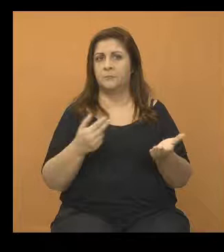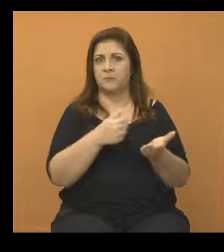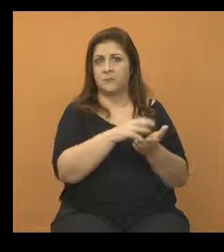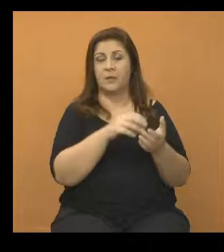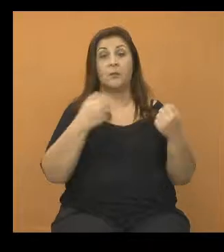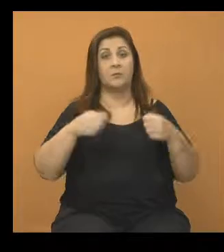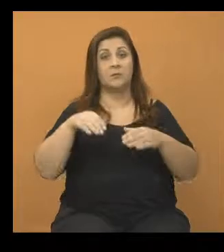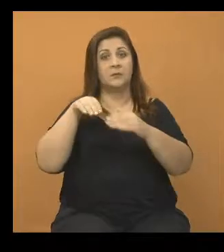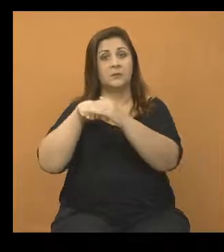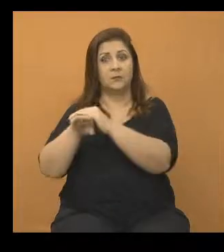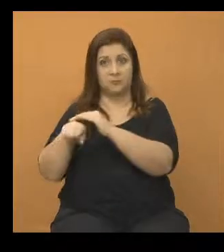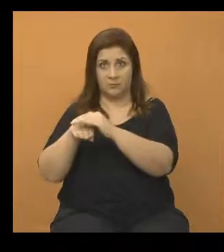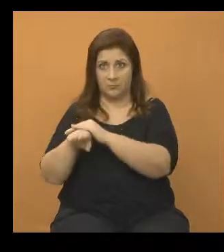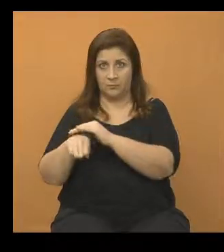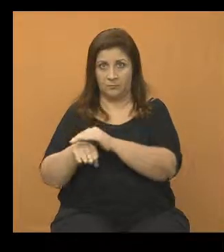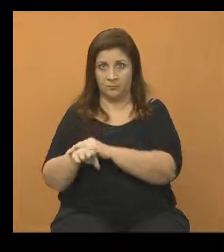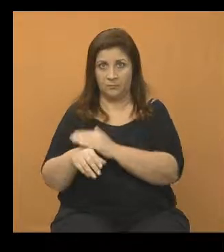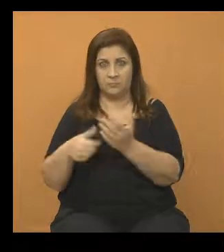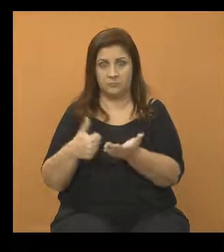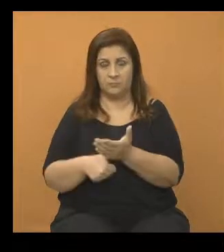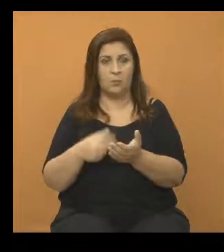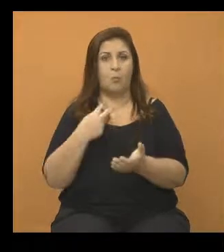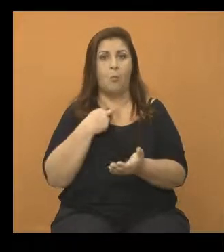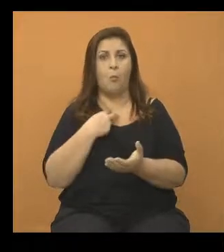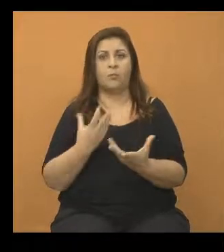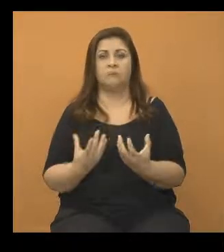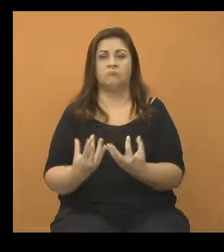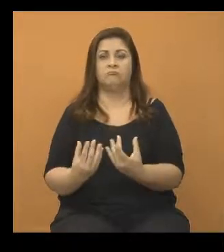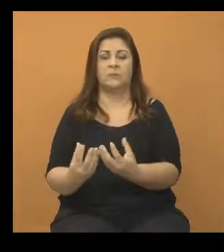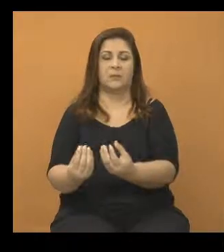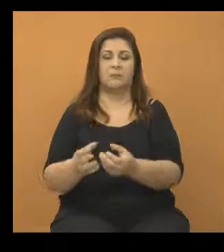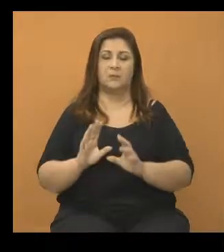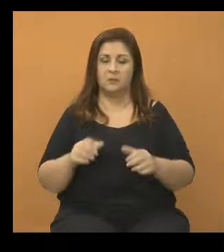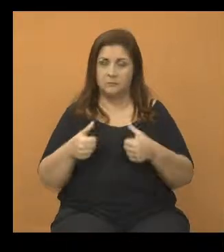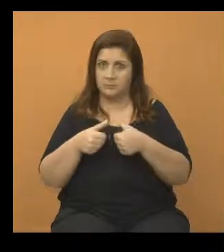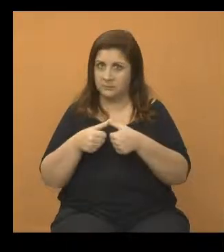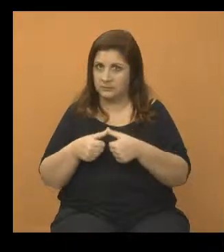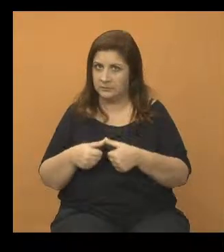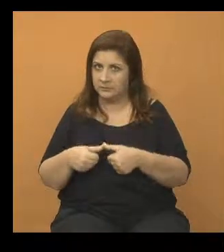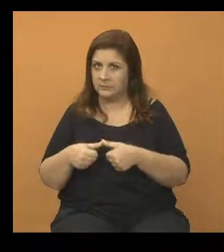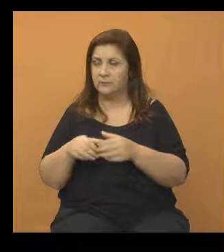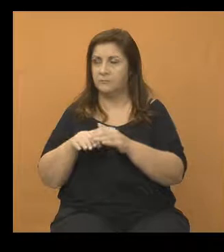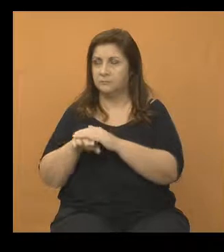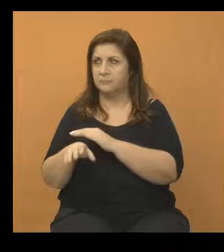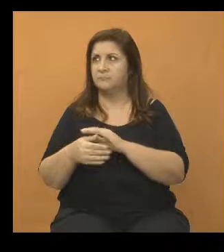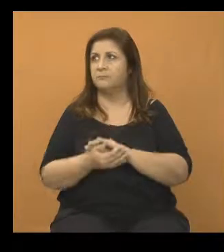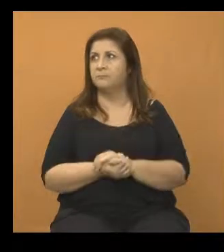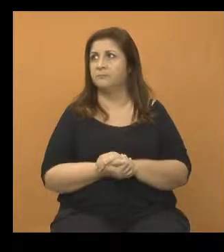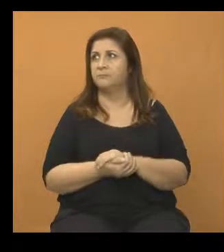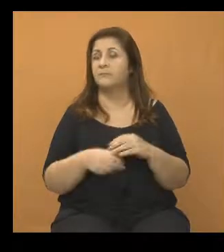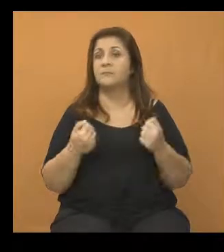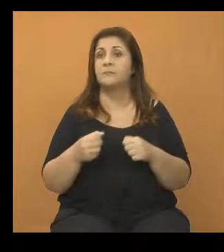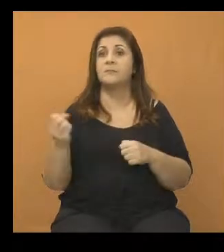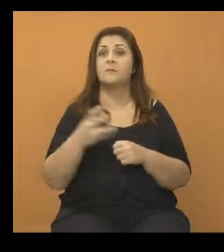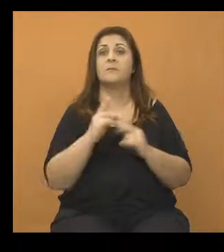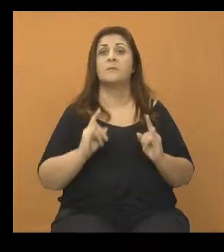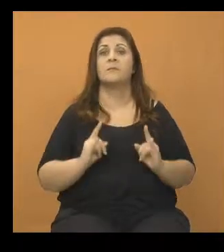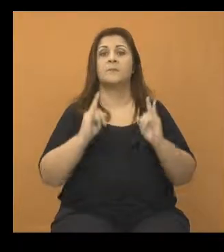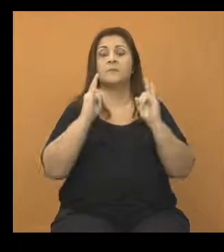ser arquivados, não podem ser incinerados ou dada outra finalidade. E, como está saturado, precisa de construção de um novo